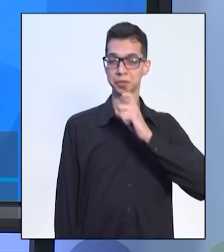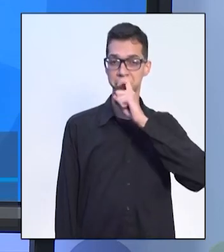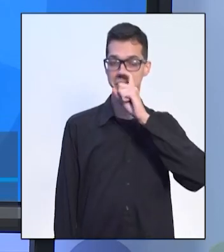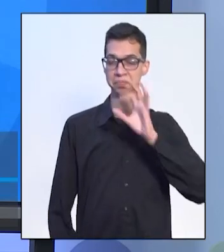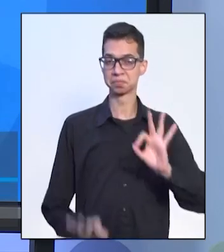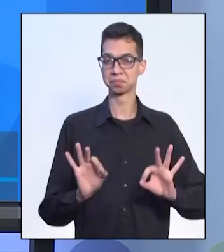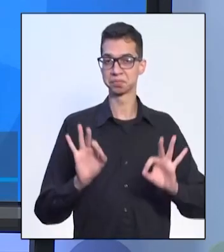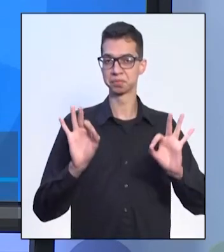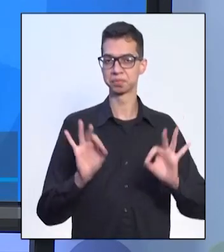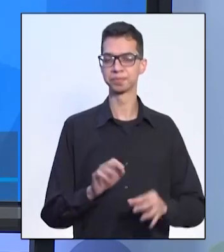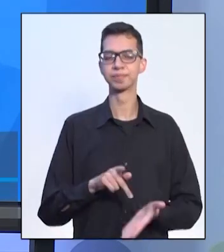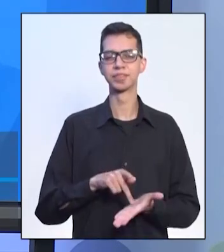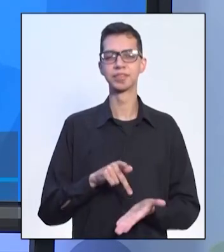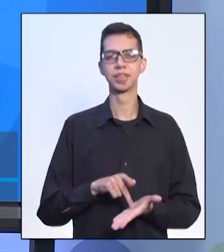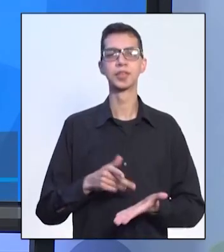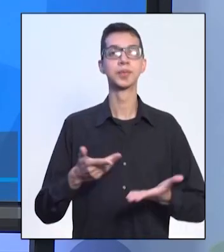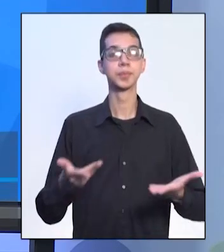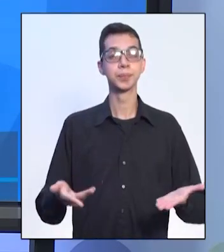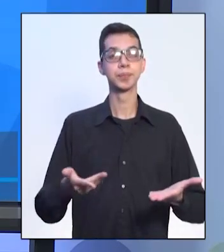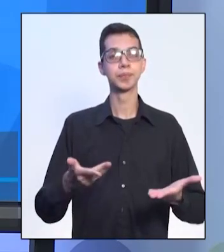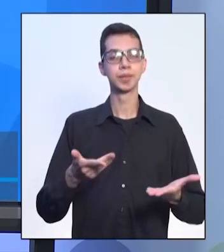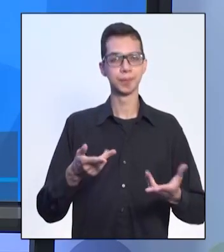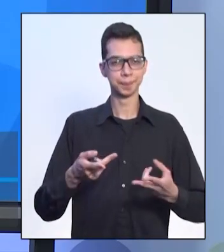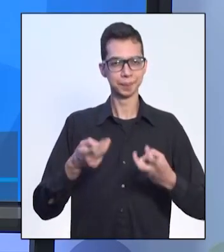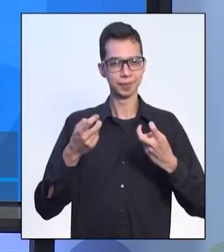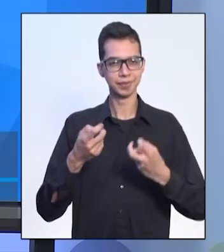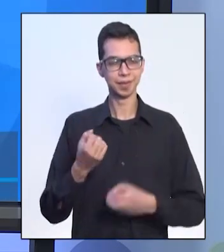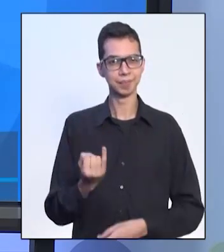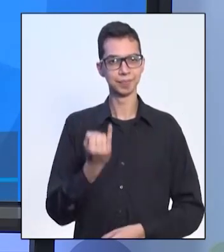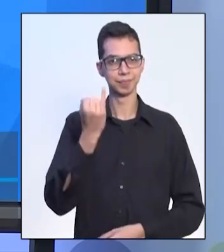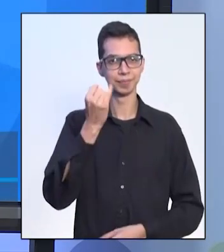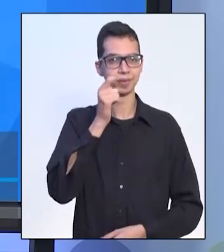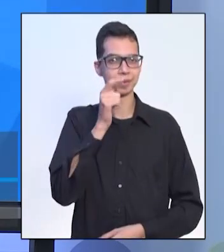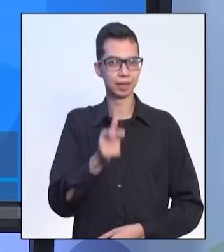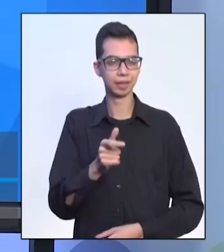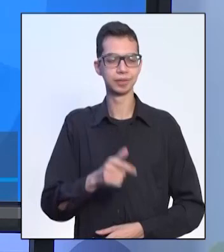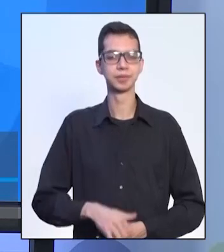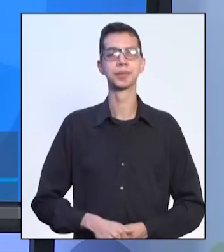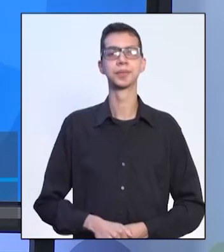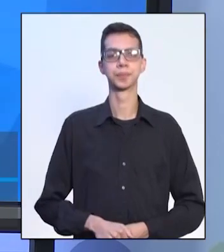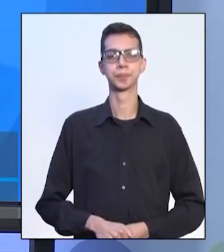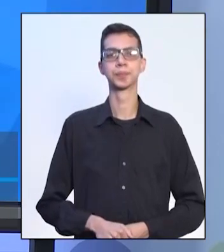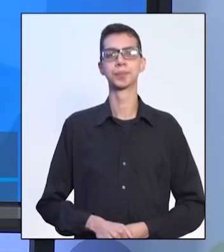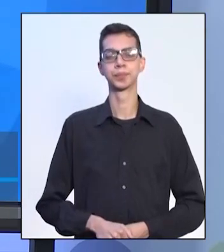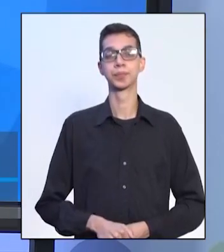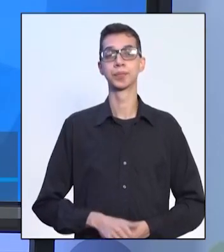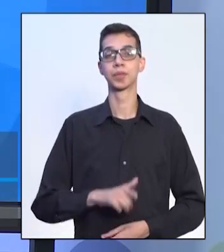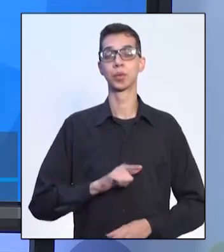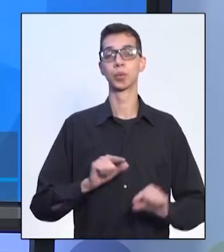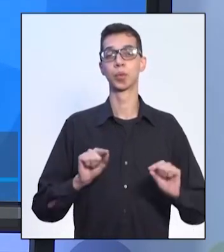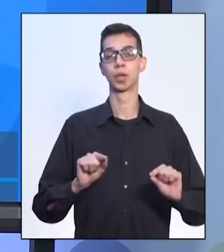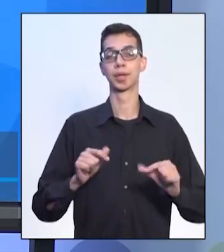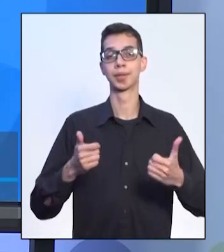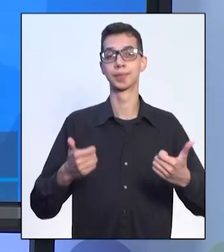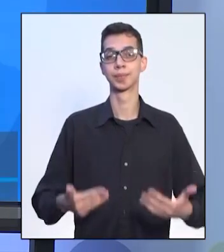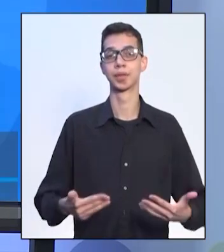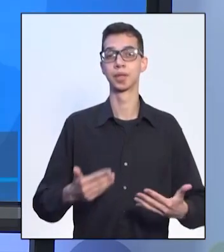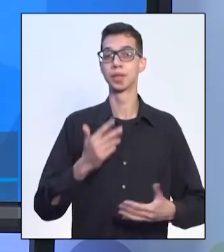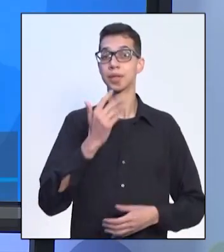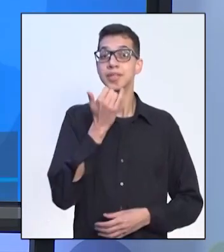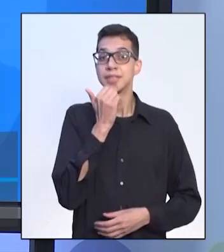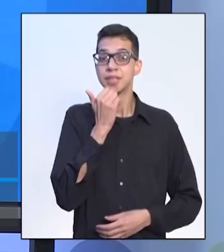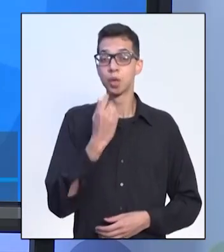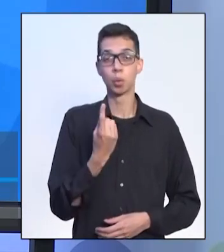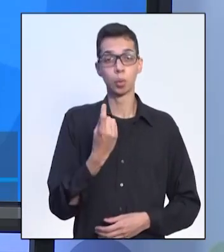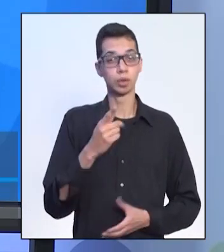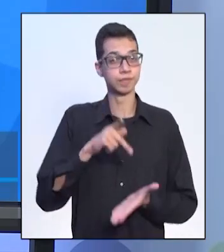que interessante, né? A gente estávamos criticando a concepção de ciência como a única detentora de verdade e acabamos de ver que,